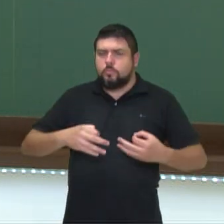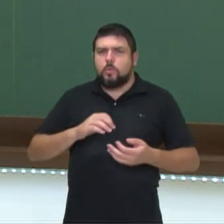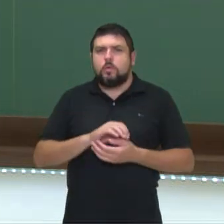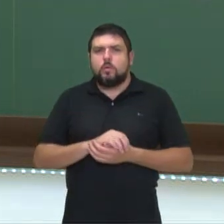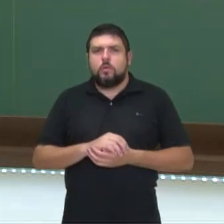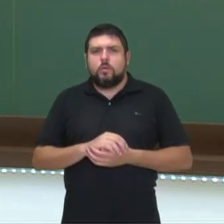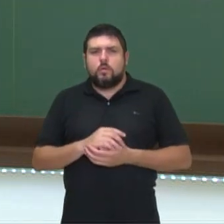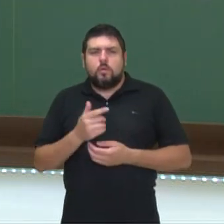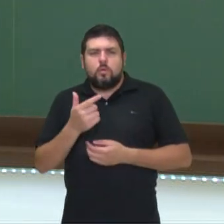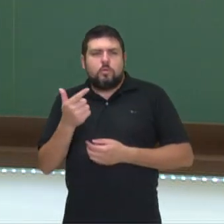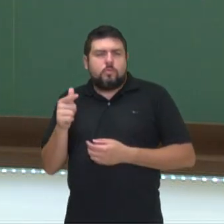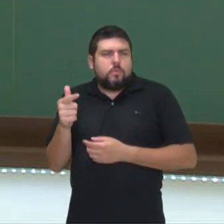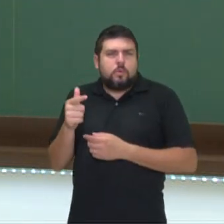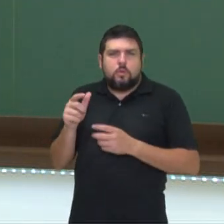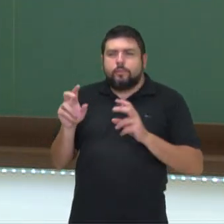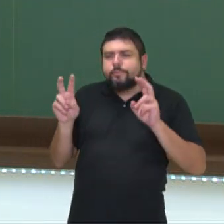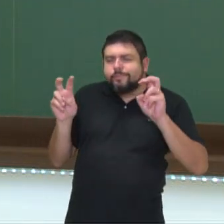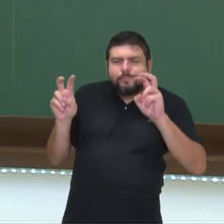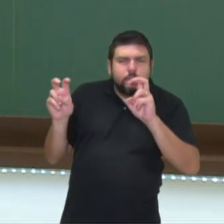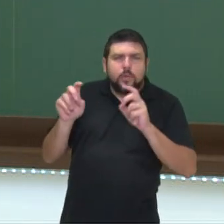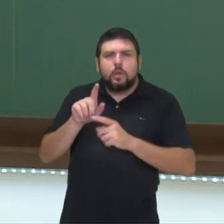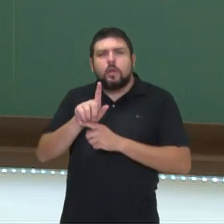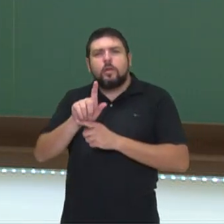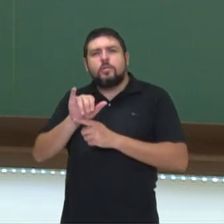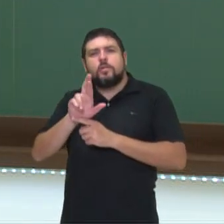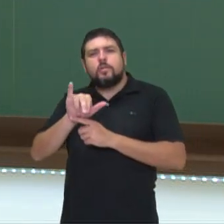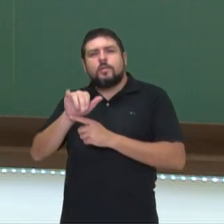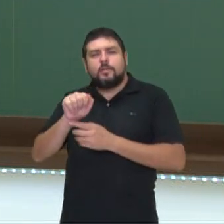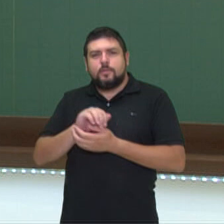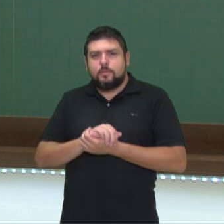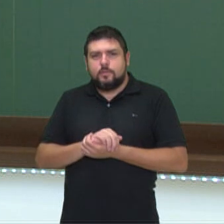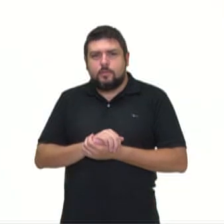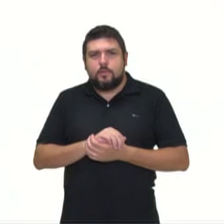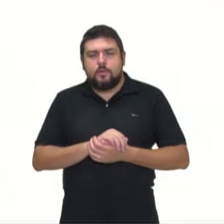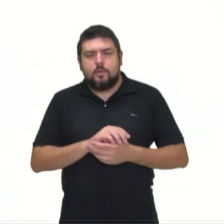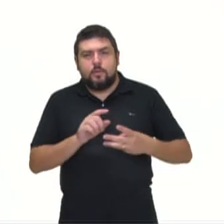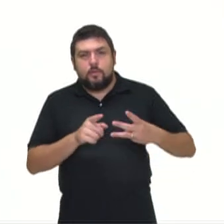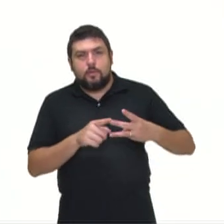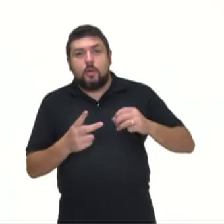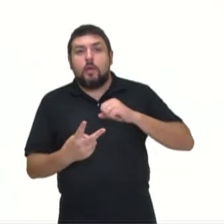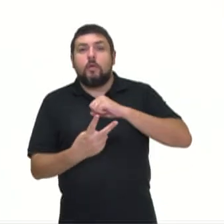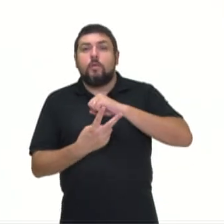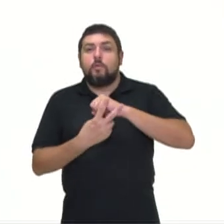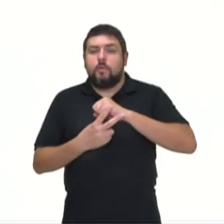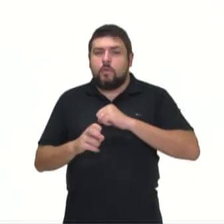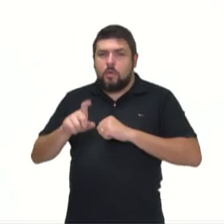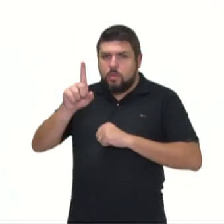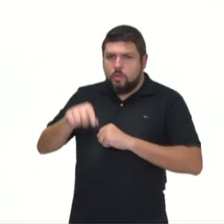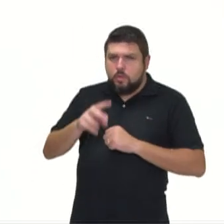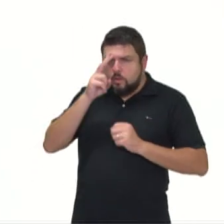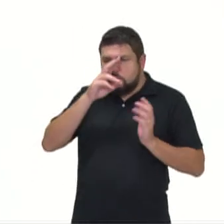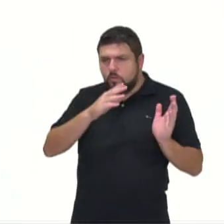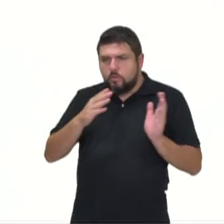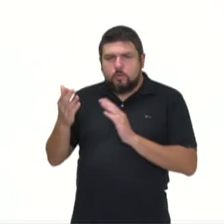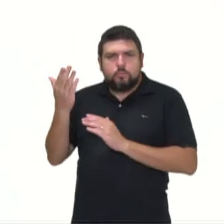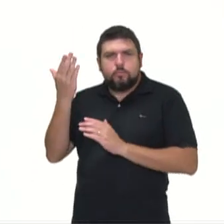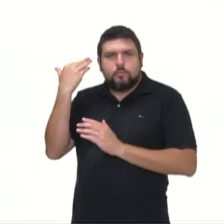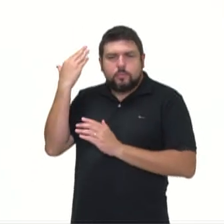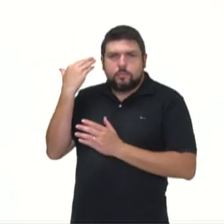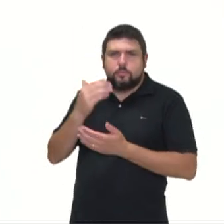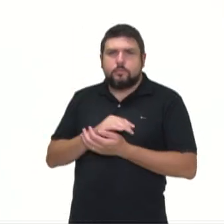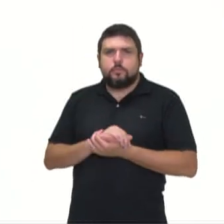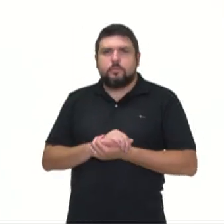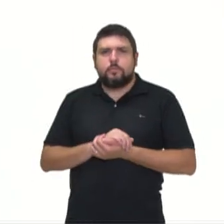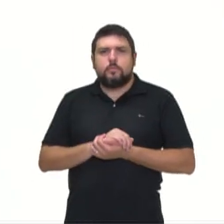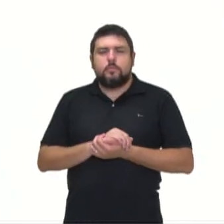respeita a norma padrão da nossa língua. Ainda, o verbo, a maioria, ocorre no pretérito, e nós temos a divisão daí